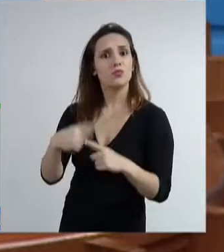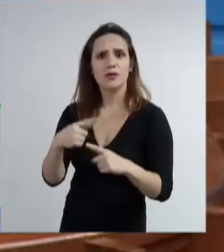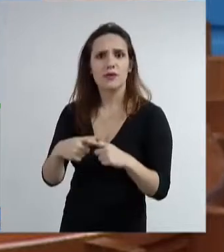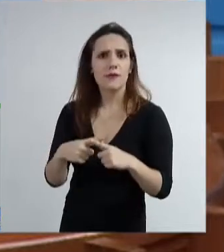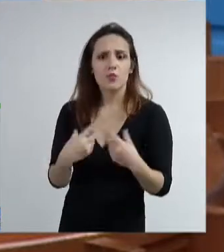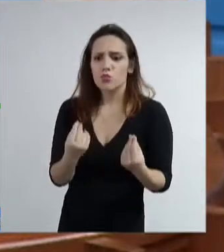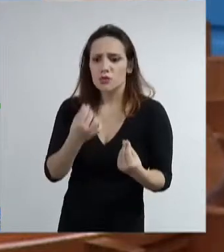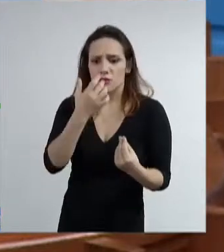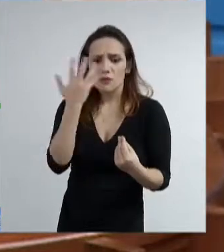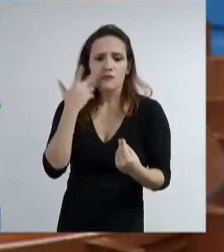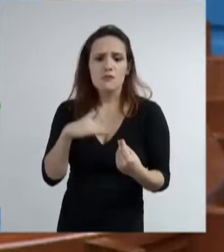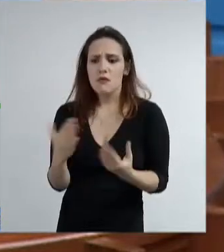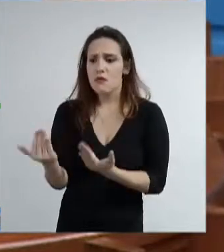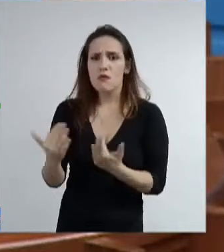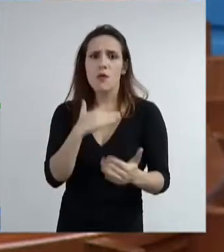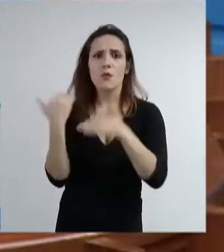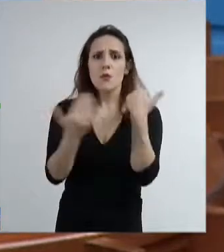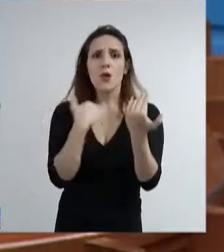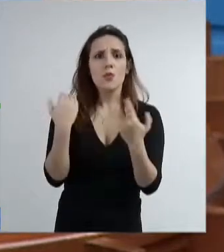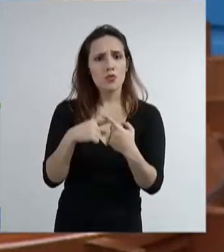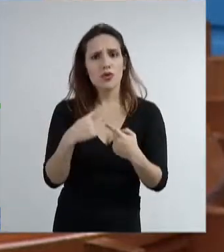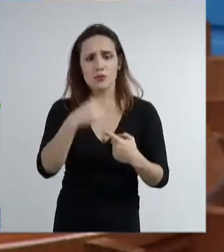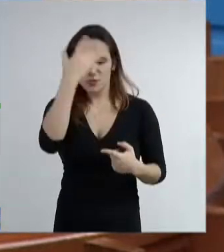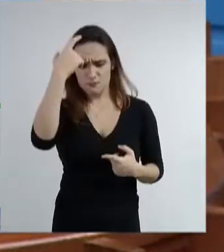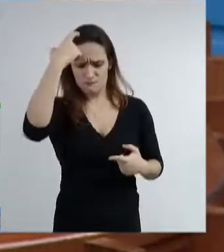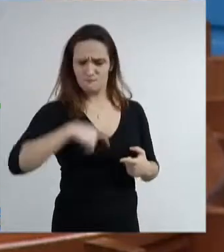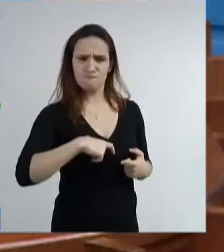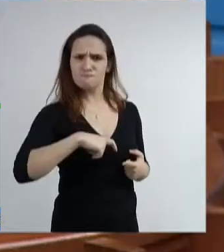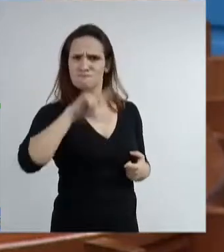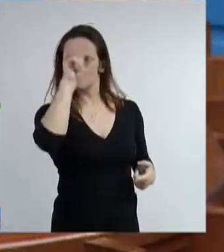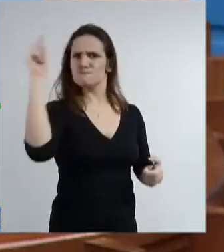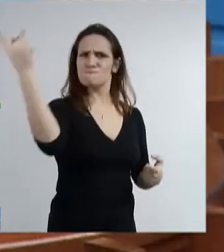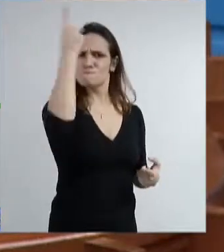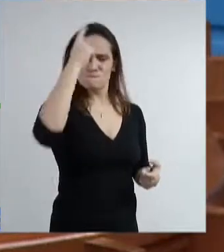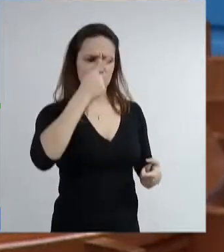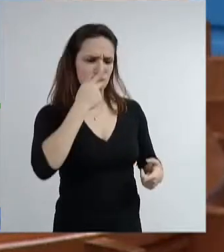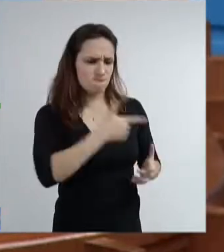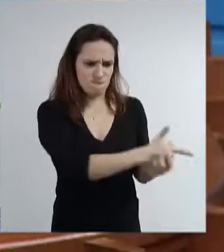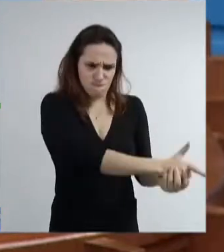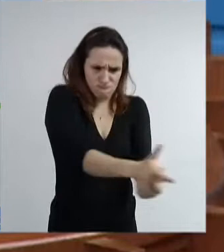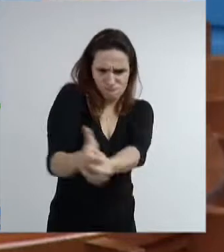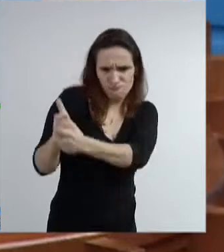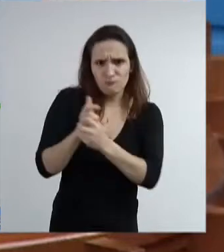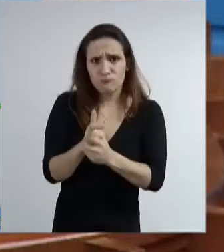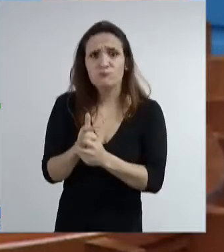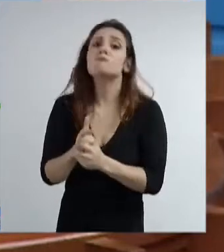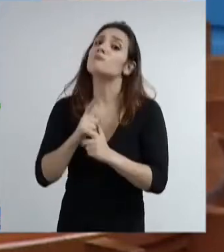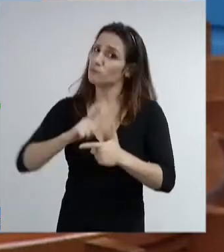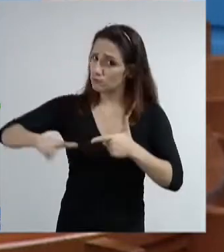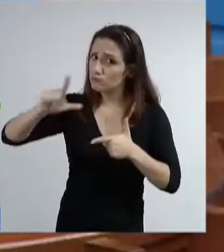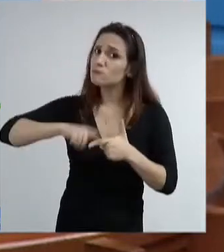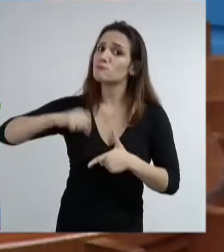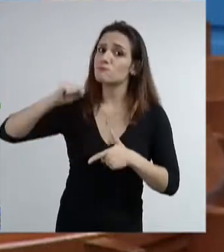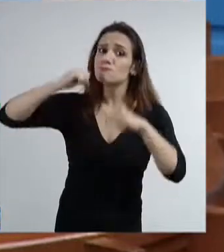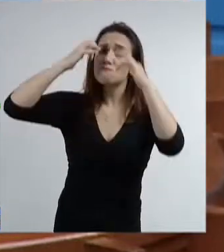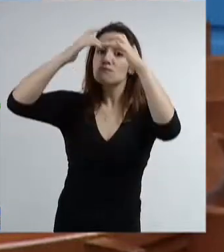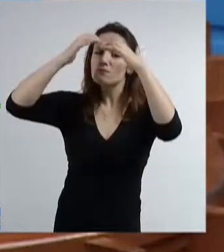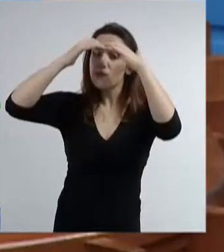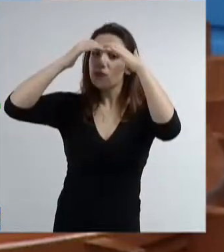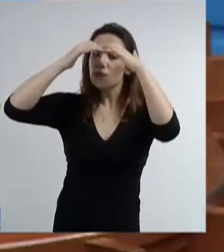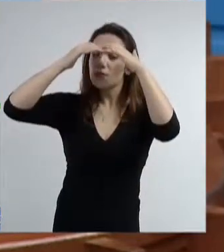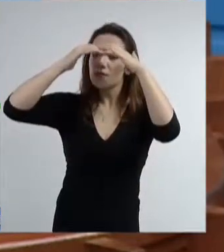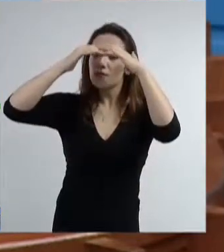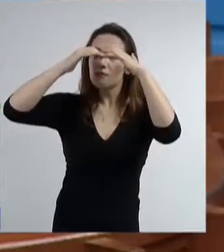vida nas mãos de jovens perturbados, que certamente tinham problemas mentais, que